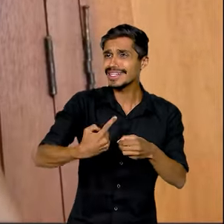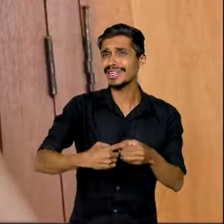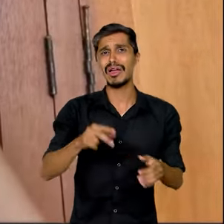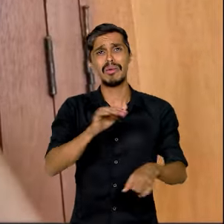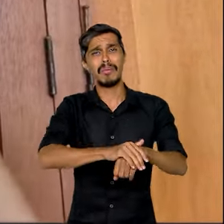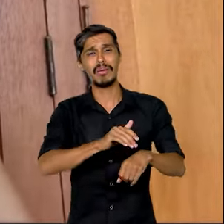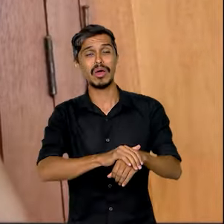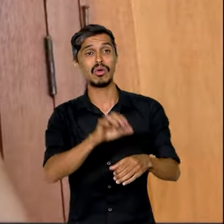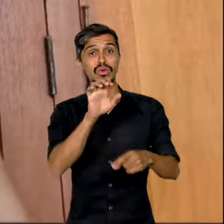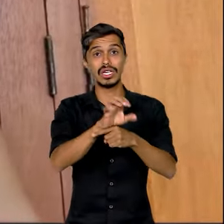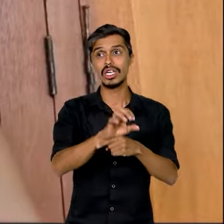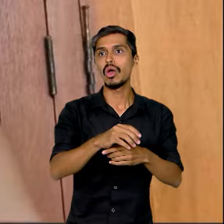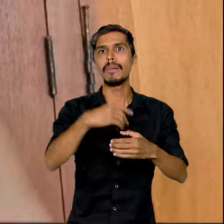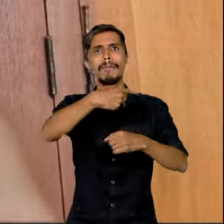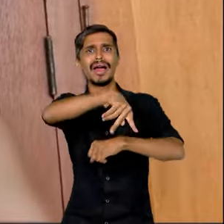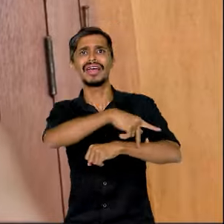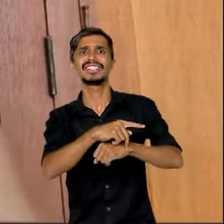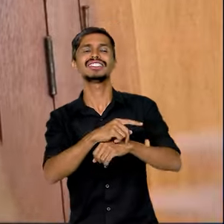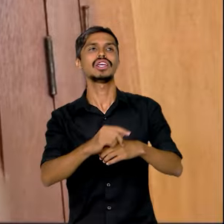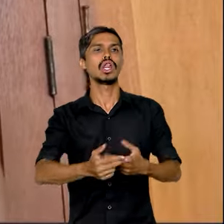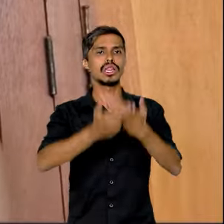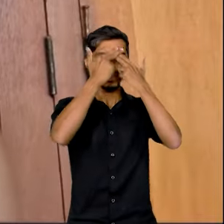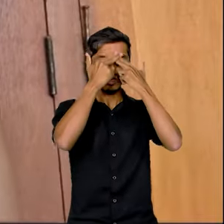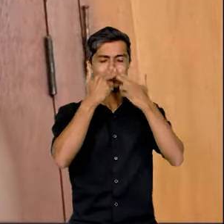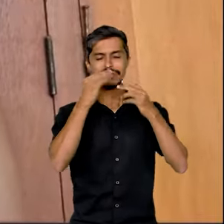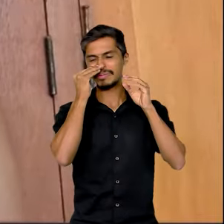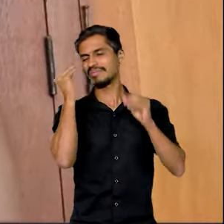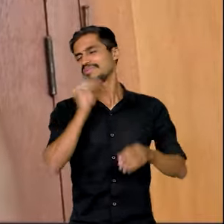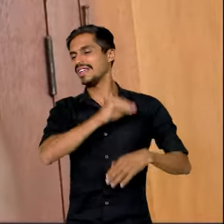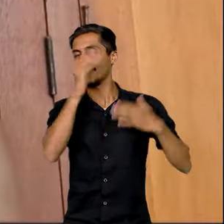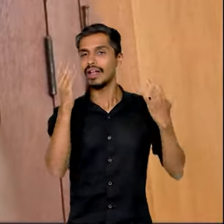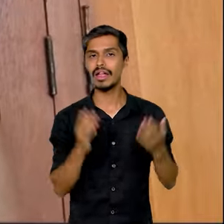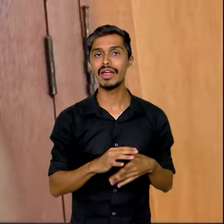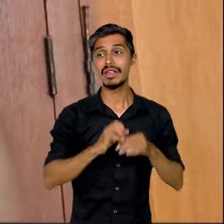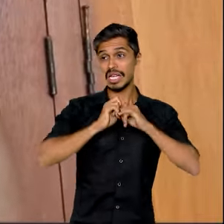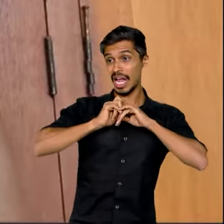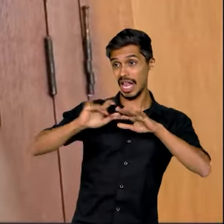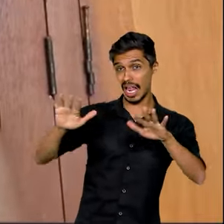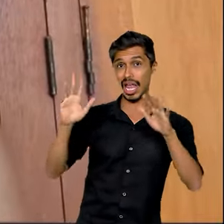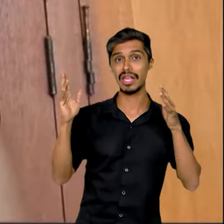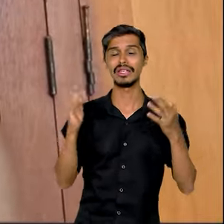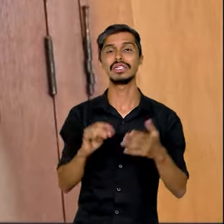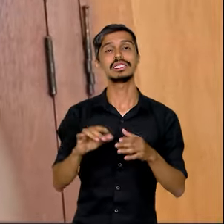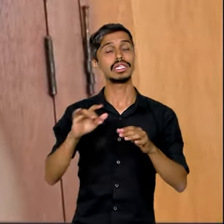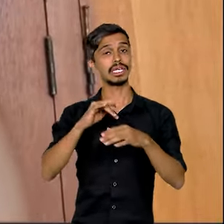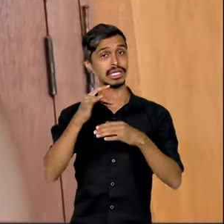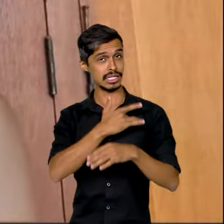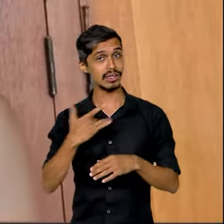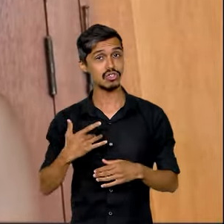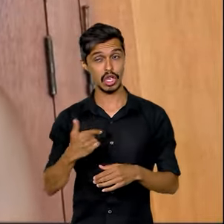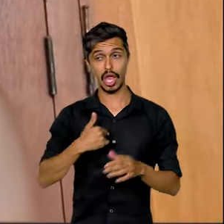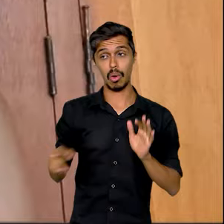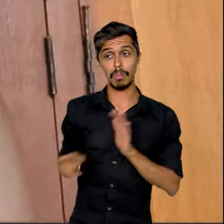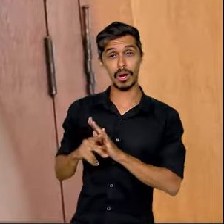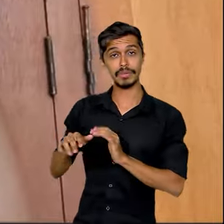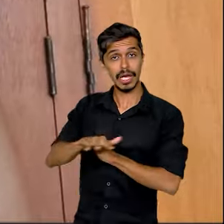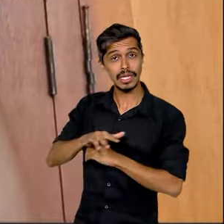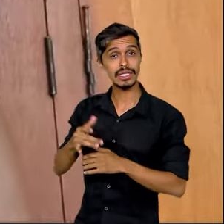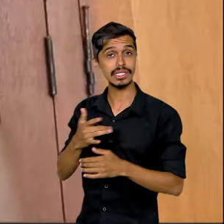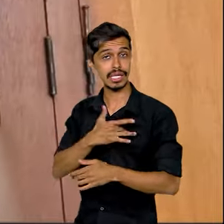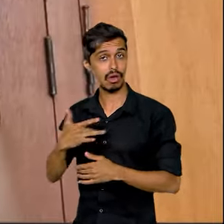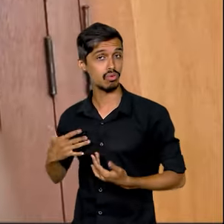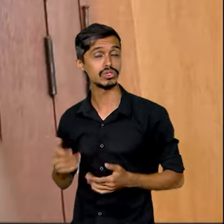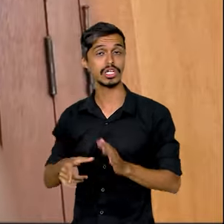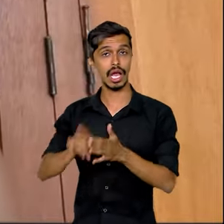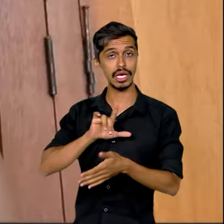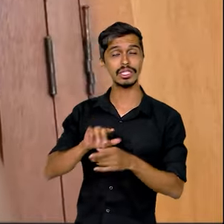estado, o próprio país. É um trauma que não enfrenta. Isso que tem repercussão na saúde. Eu venho da saúde antes de estar na anistia, tem